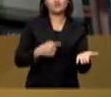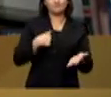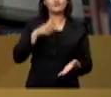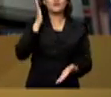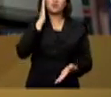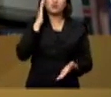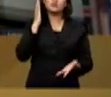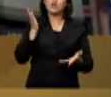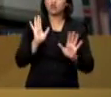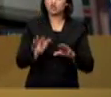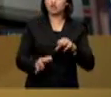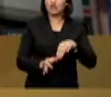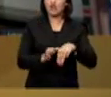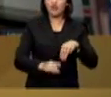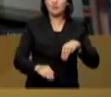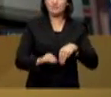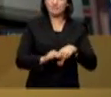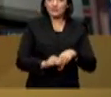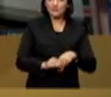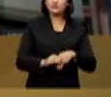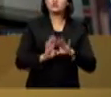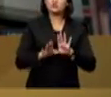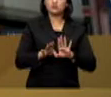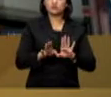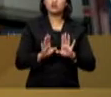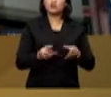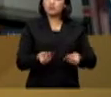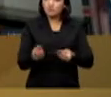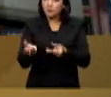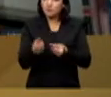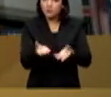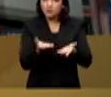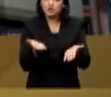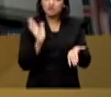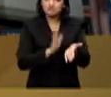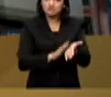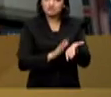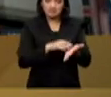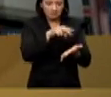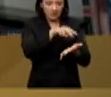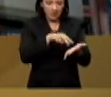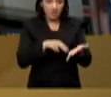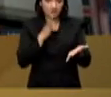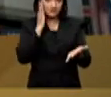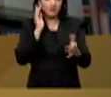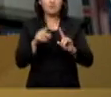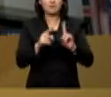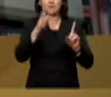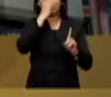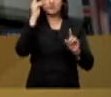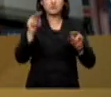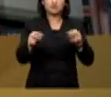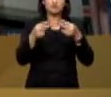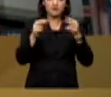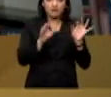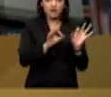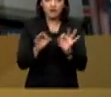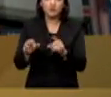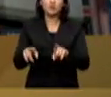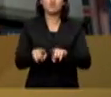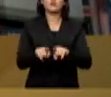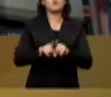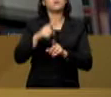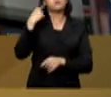que vossas excelências têm em mãos respectivos quadros, mas para fins de ciência, aos interessados, às advogadas e